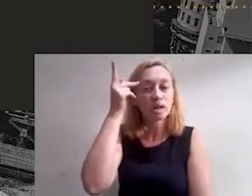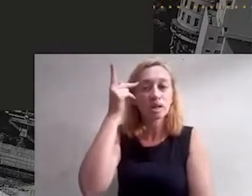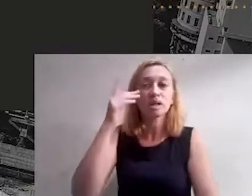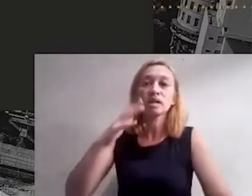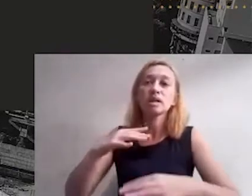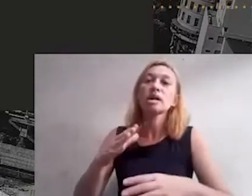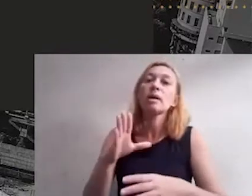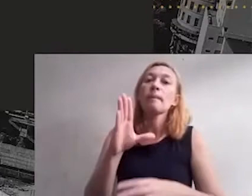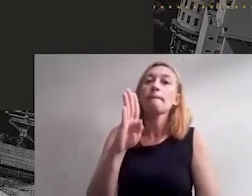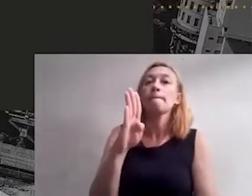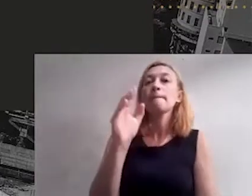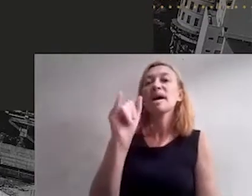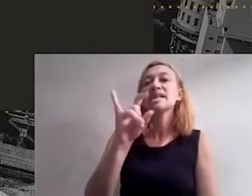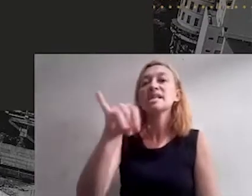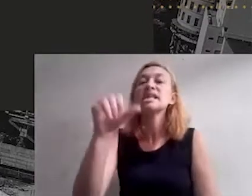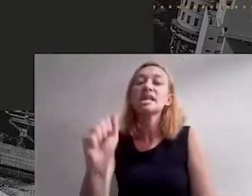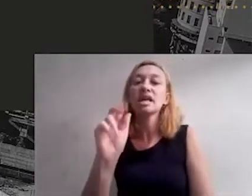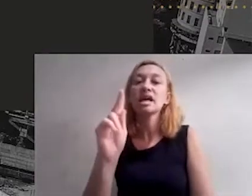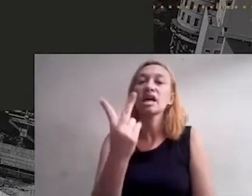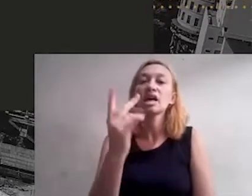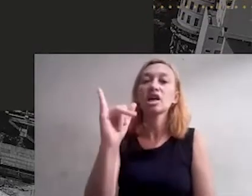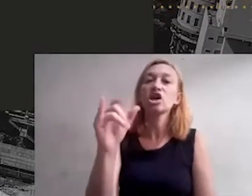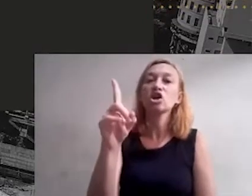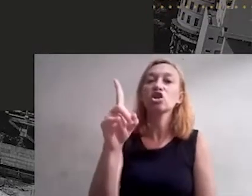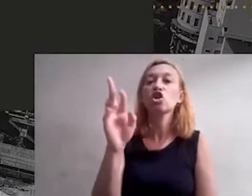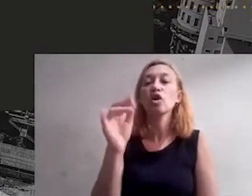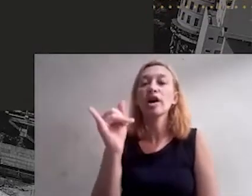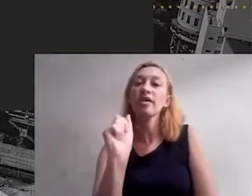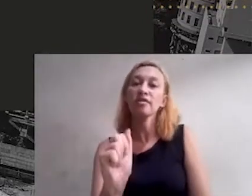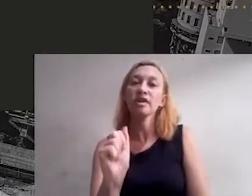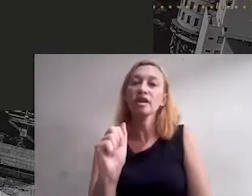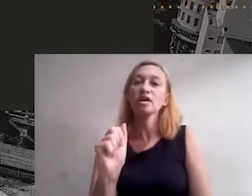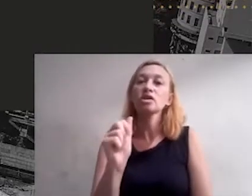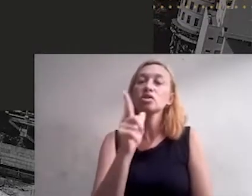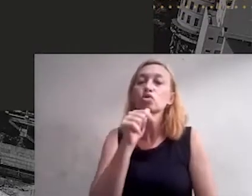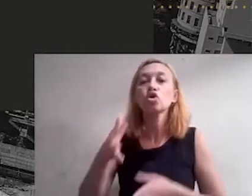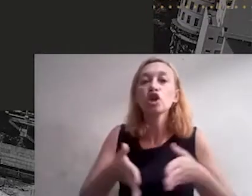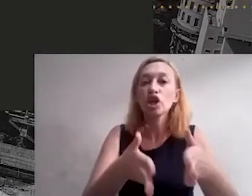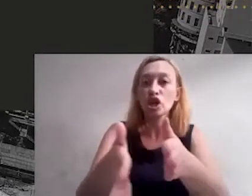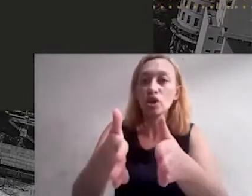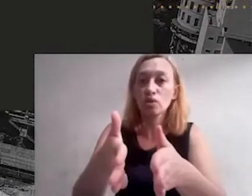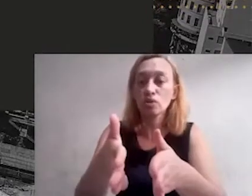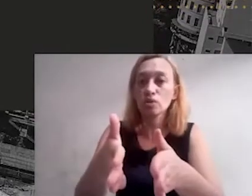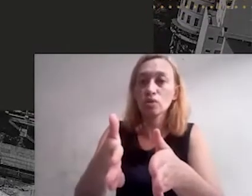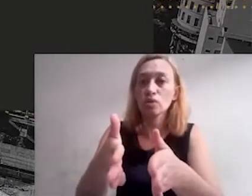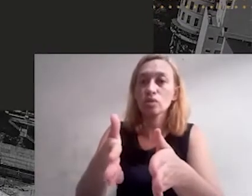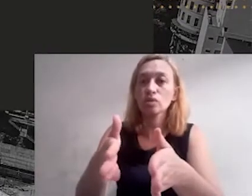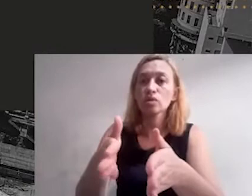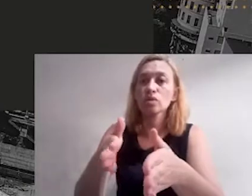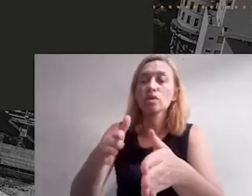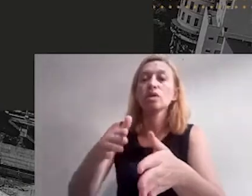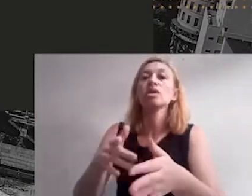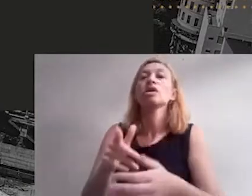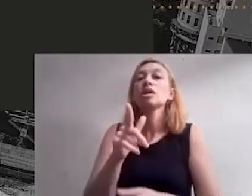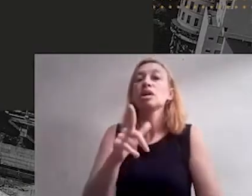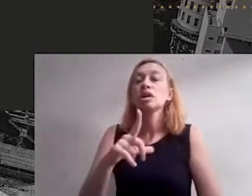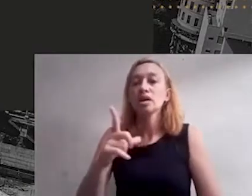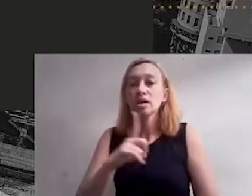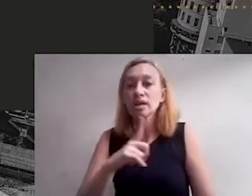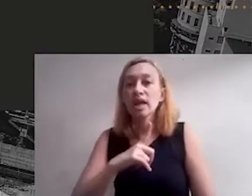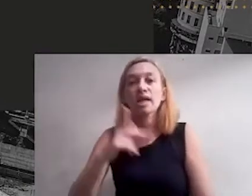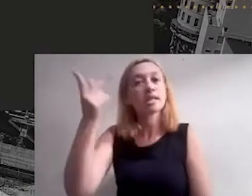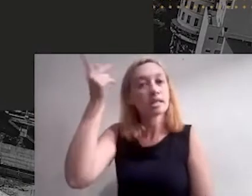hidrográfica dos rios que abastecem São Paulo, a bacia hidrográfica dos rios que abastecem Itaipu, que